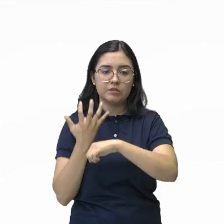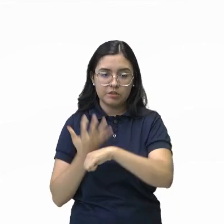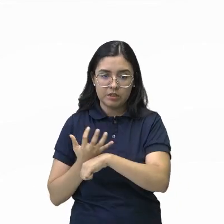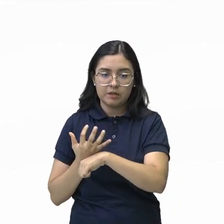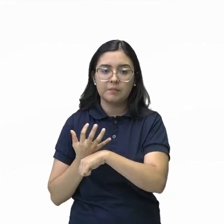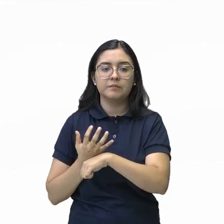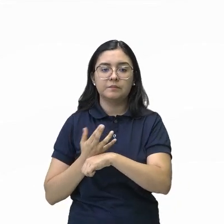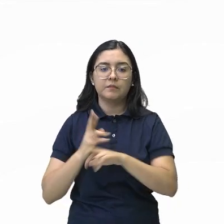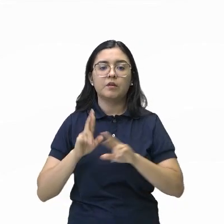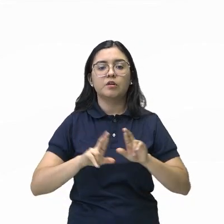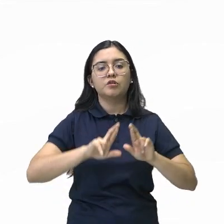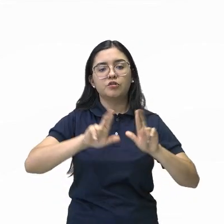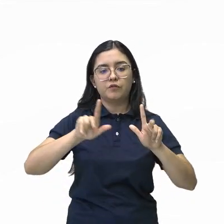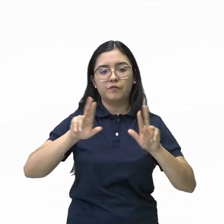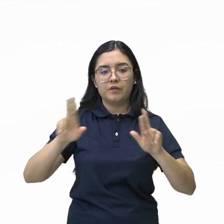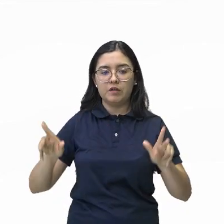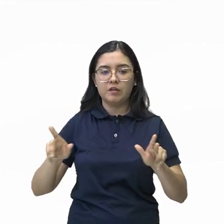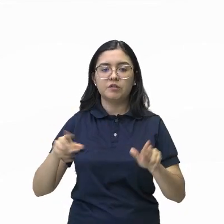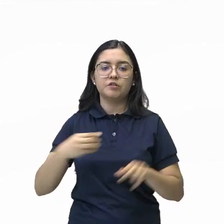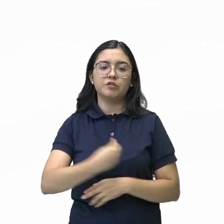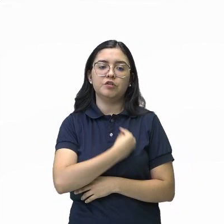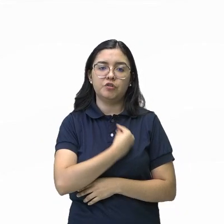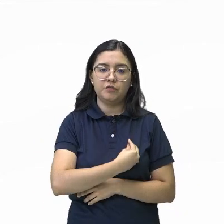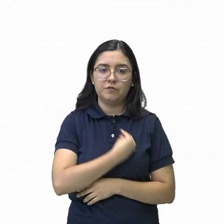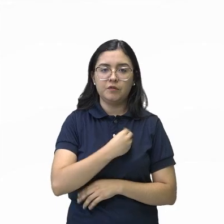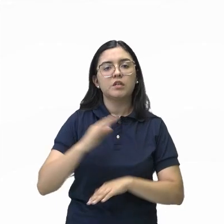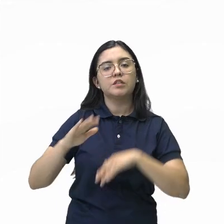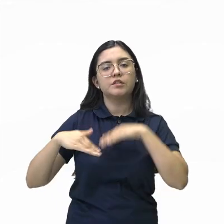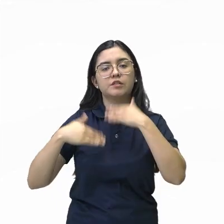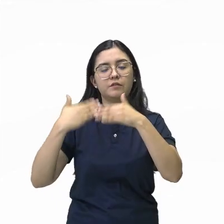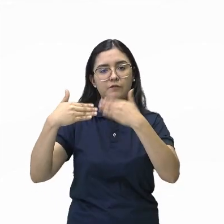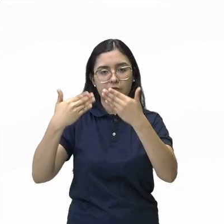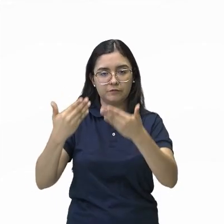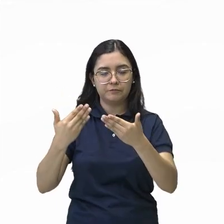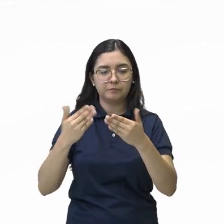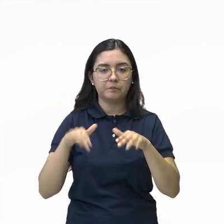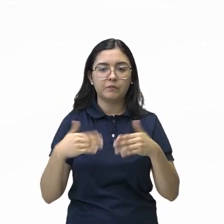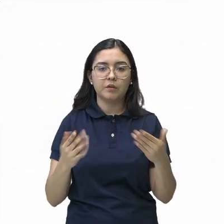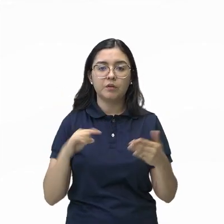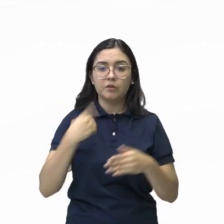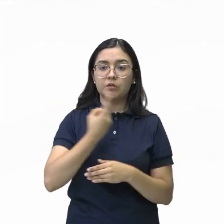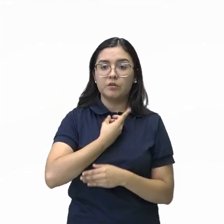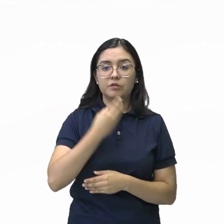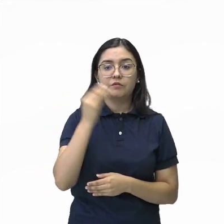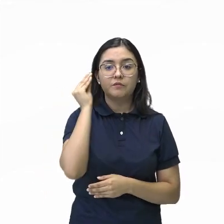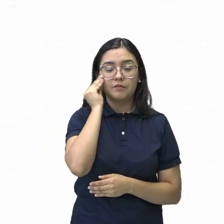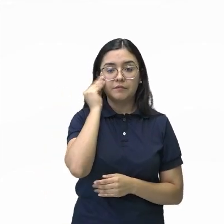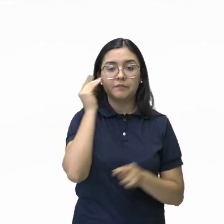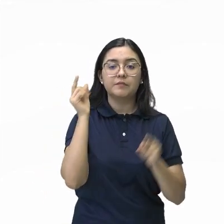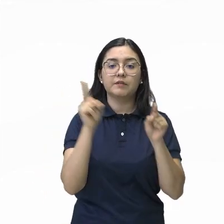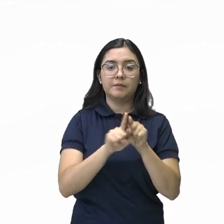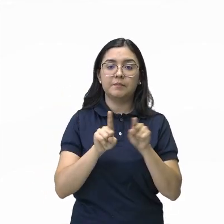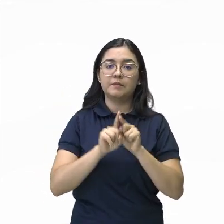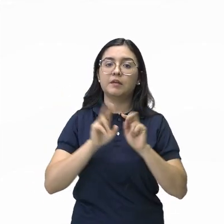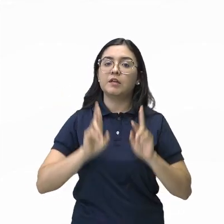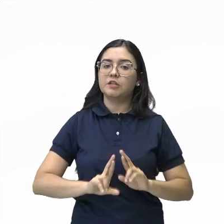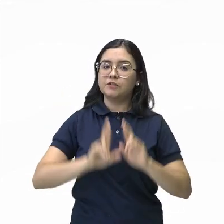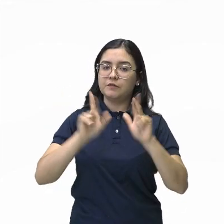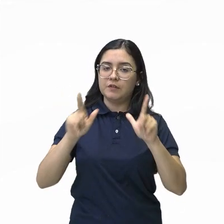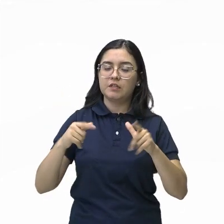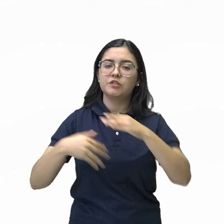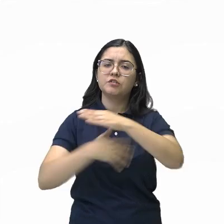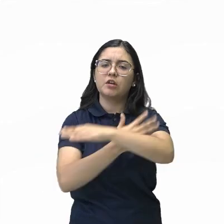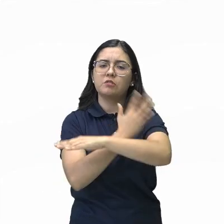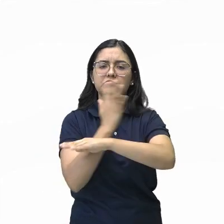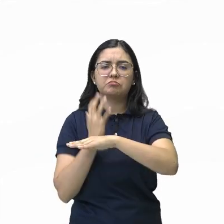quais diferentes organismos vivem e evoluem. Então, a gente observa aí que também existe uma diferença de ecossistema, gente.